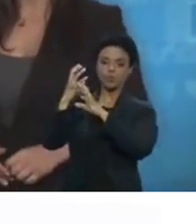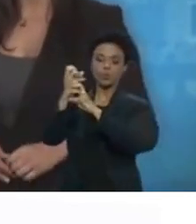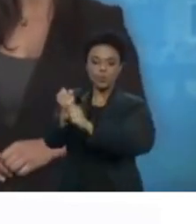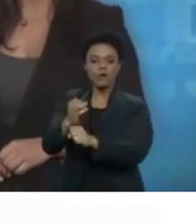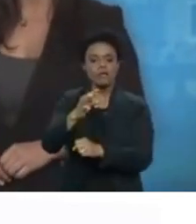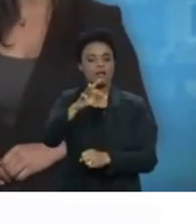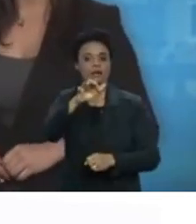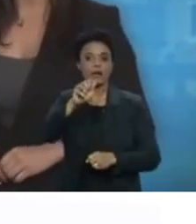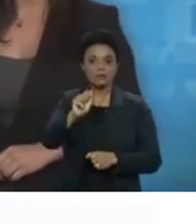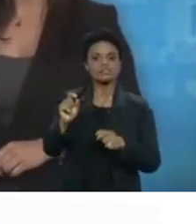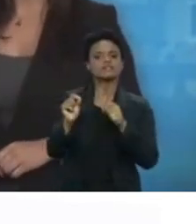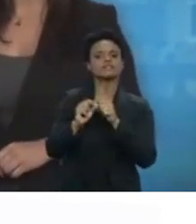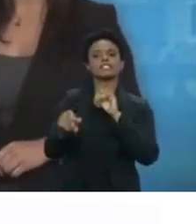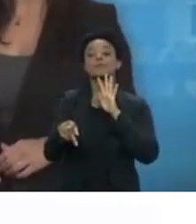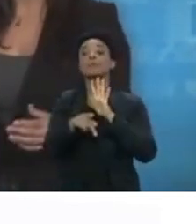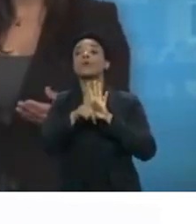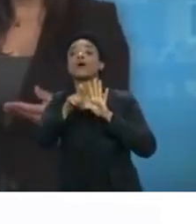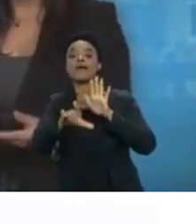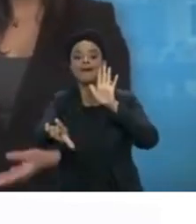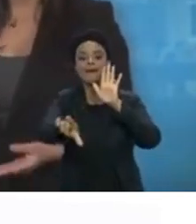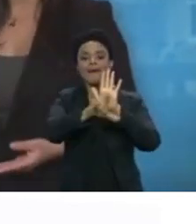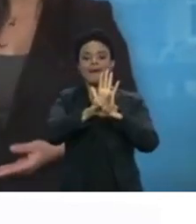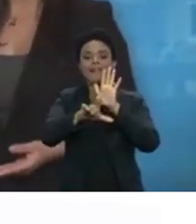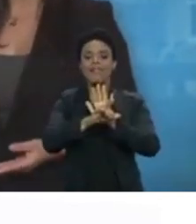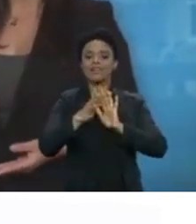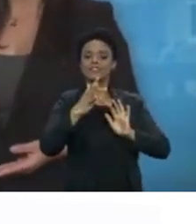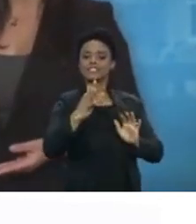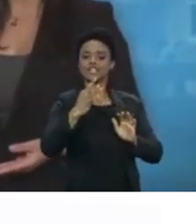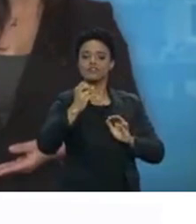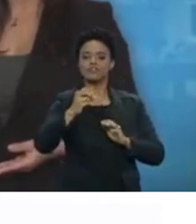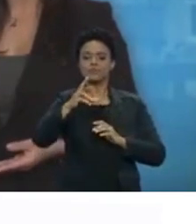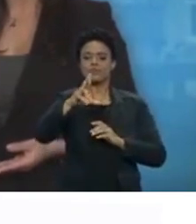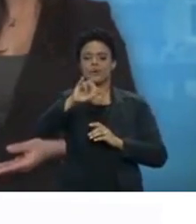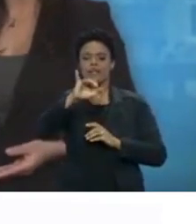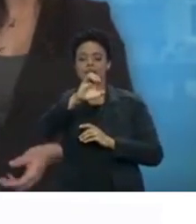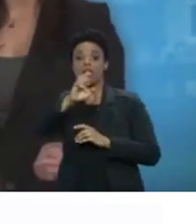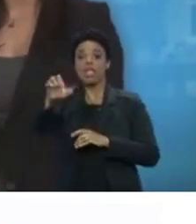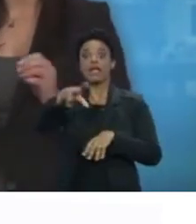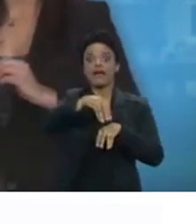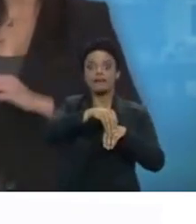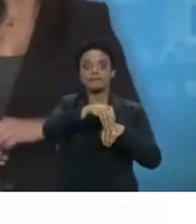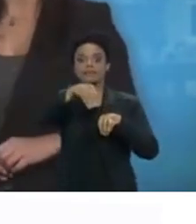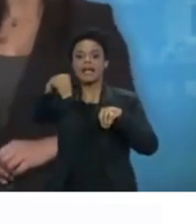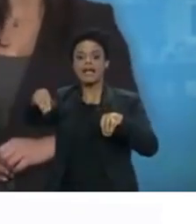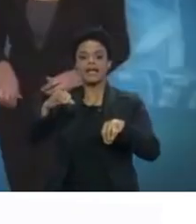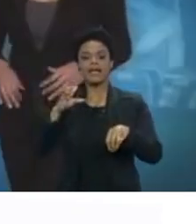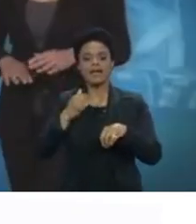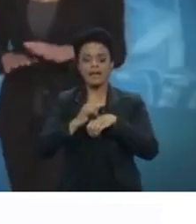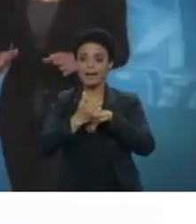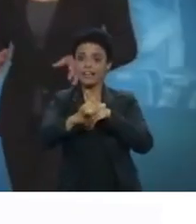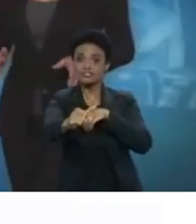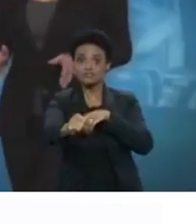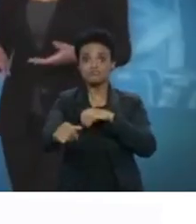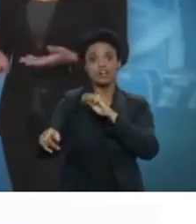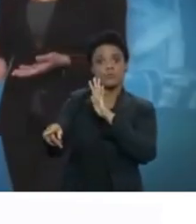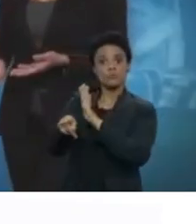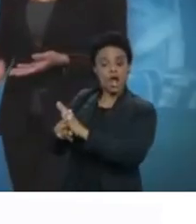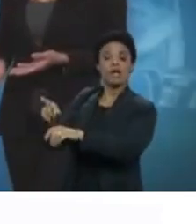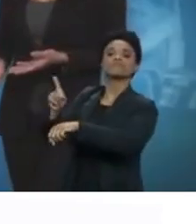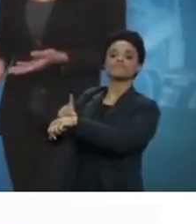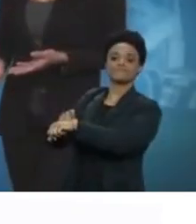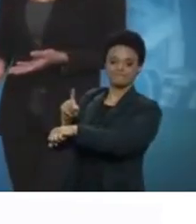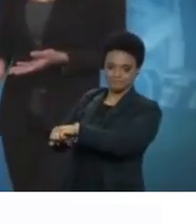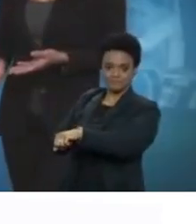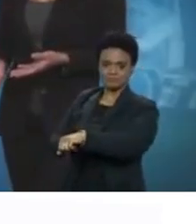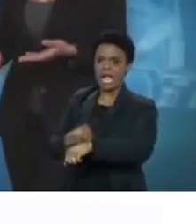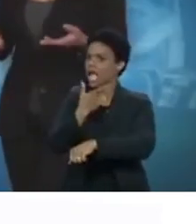Isso é feito a partir da lei de Fourier, que determina a quantidade de energia transferida por unidade de tempo. Quando não existe uma variação